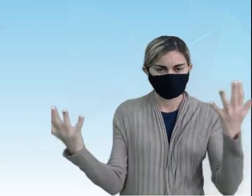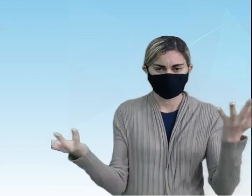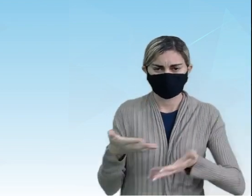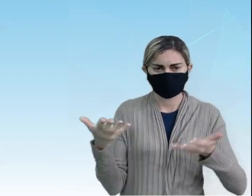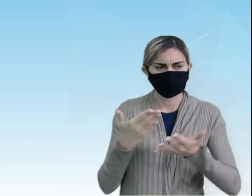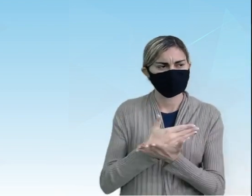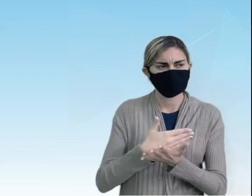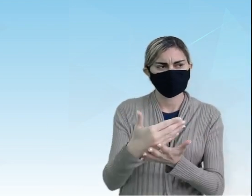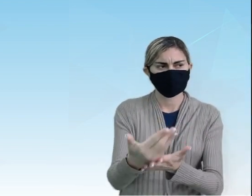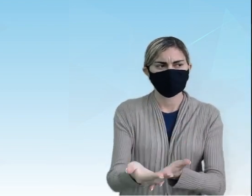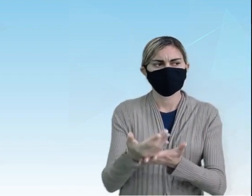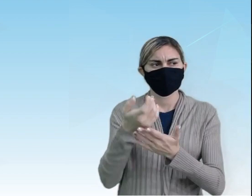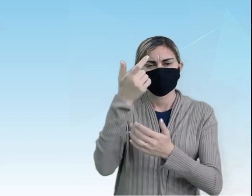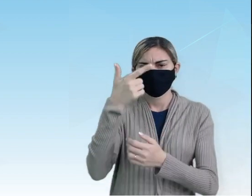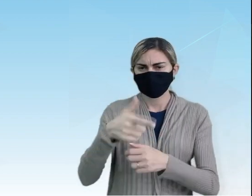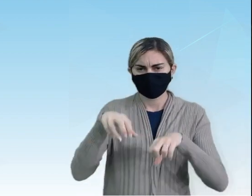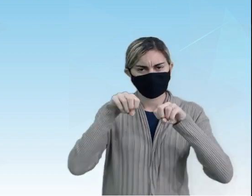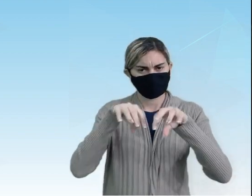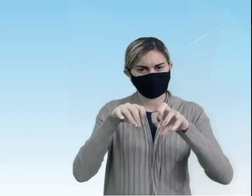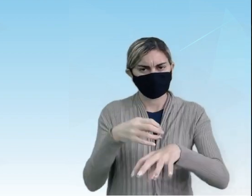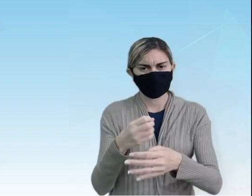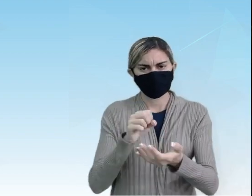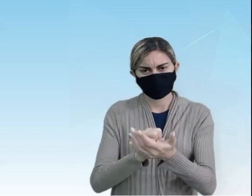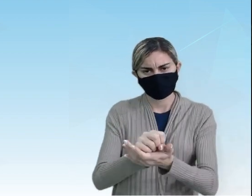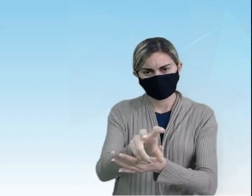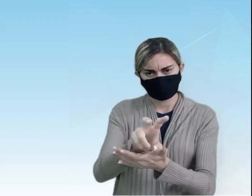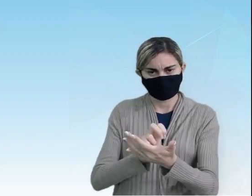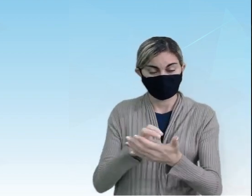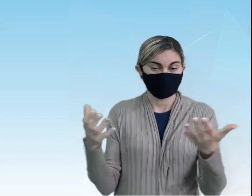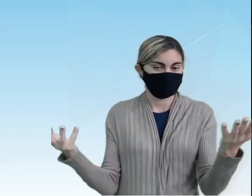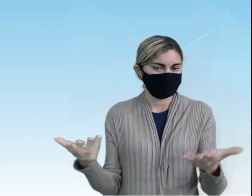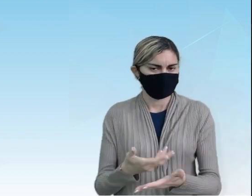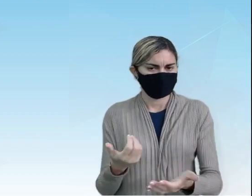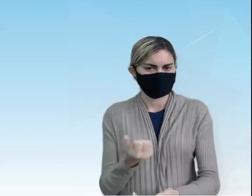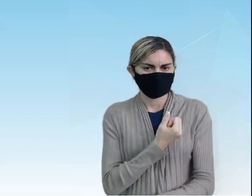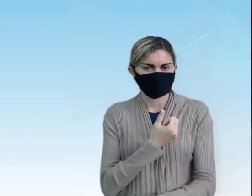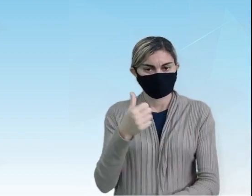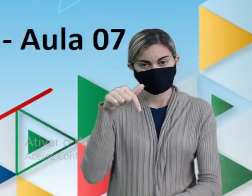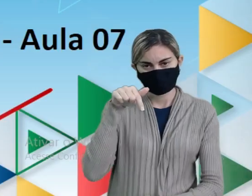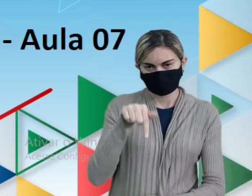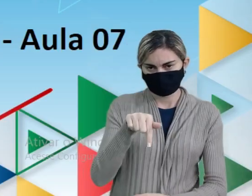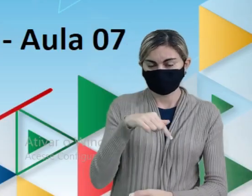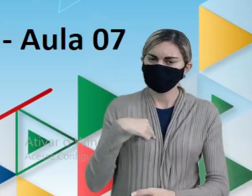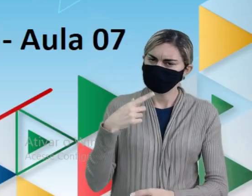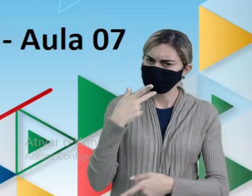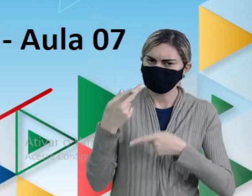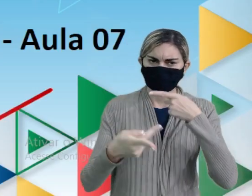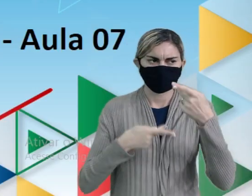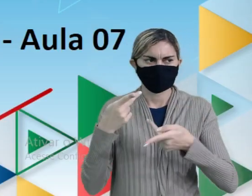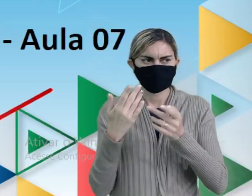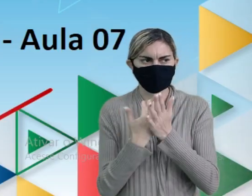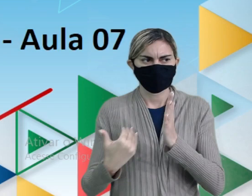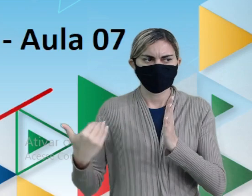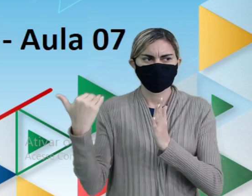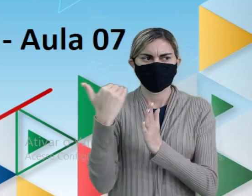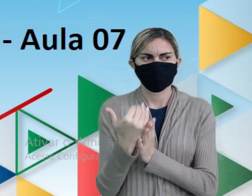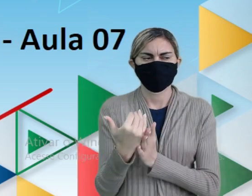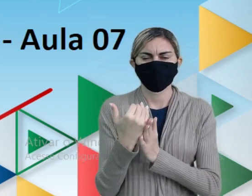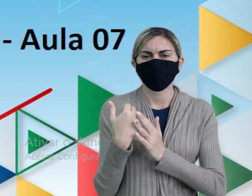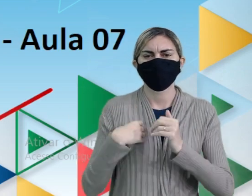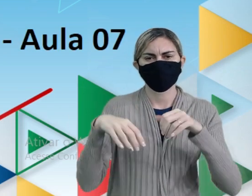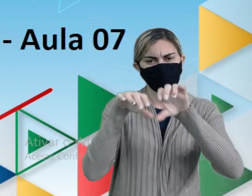nós iremos começar mais uma aula do Educapé. Hoje é a aula de número 7. Bora falar mais um pouco sobre